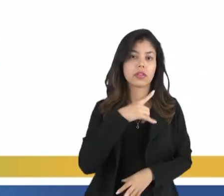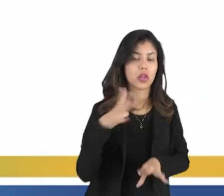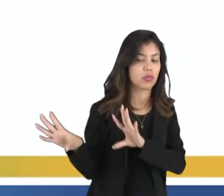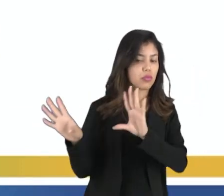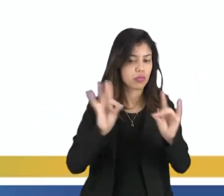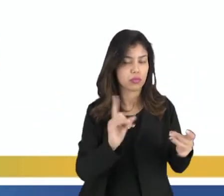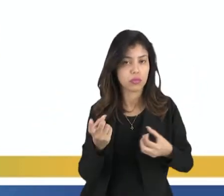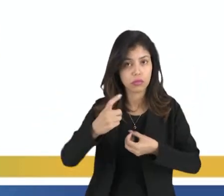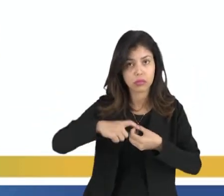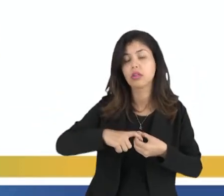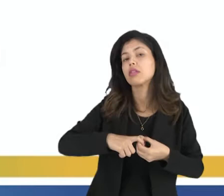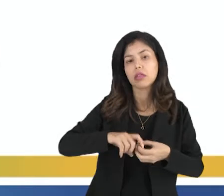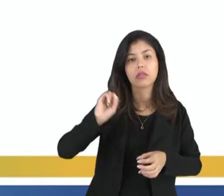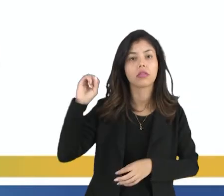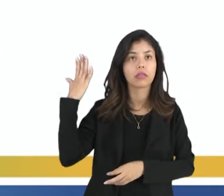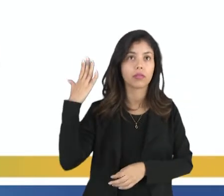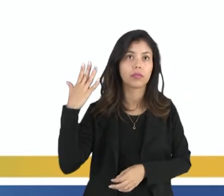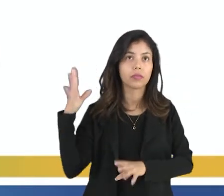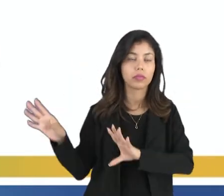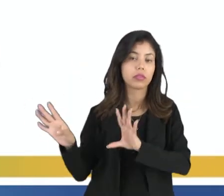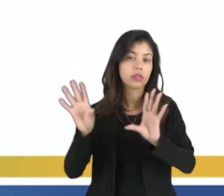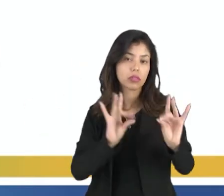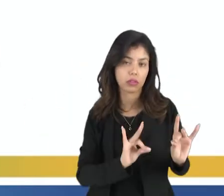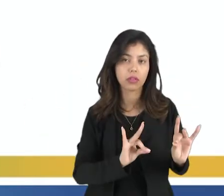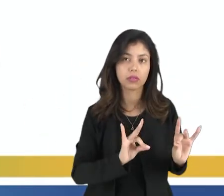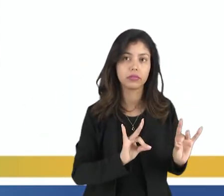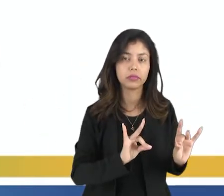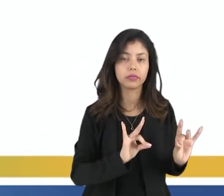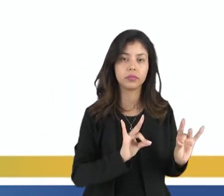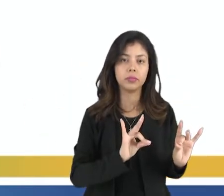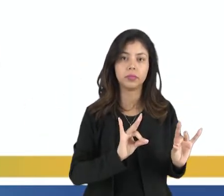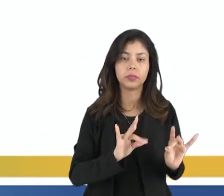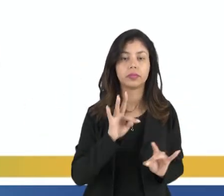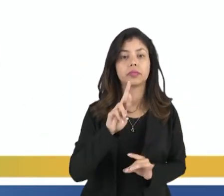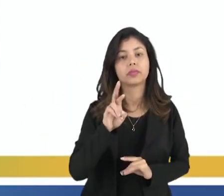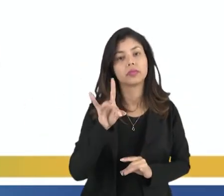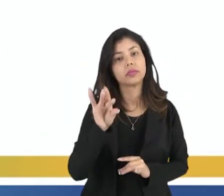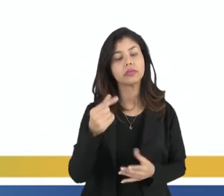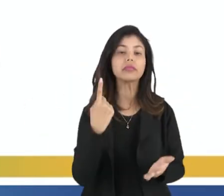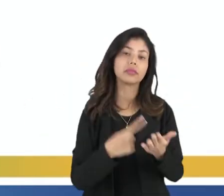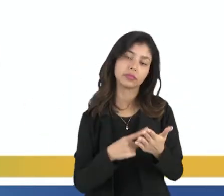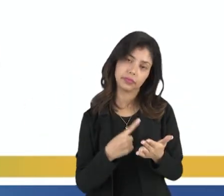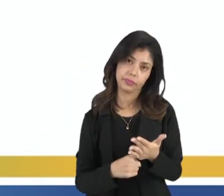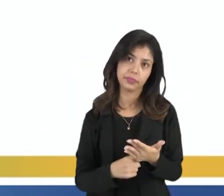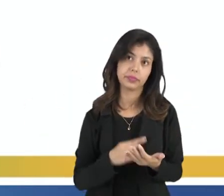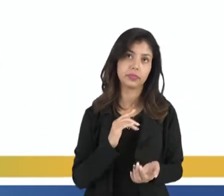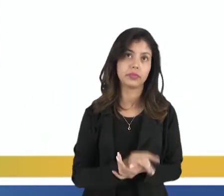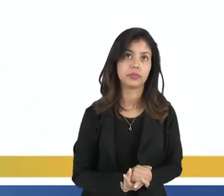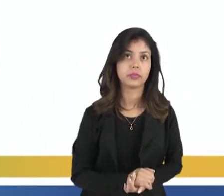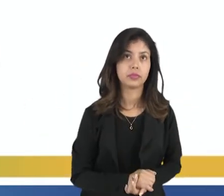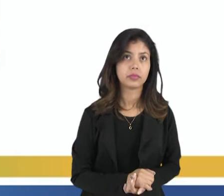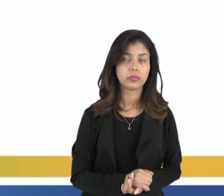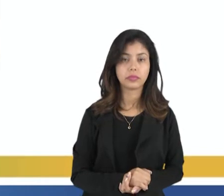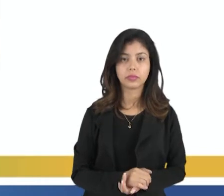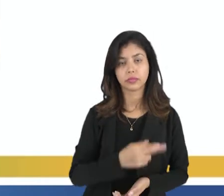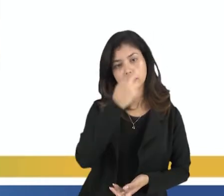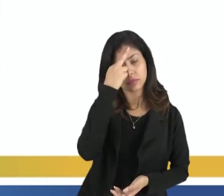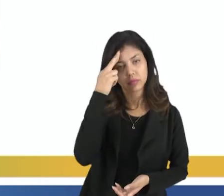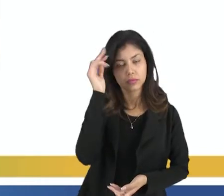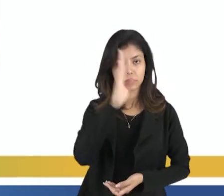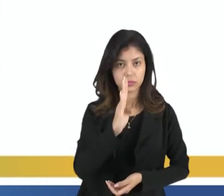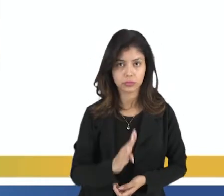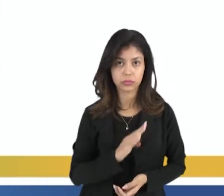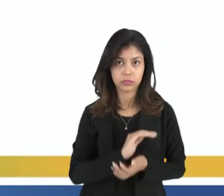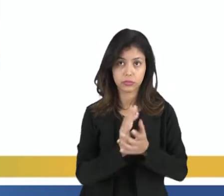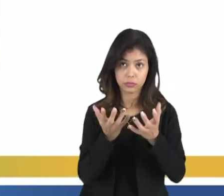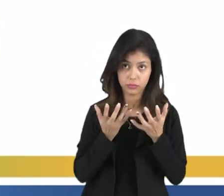eles voltaram a esse acontecimento e trouxeram, então, Tiradentes como um marco, né? Esse mártir, então, da história